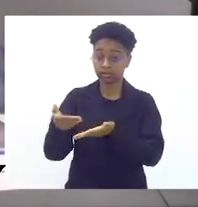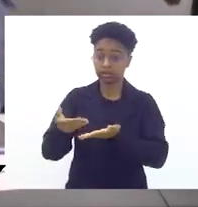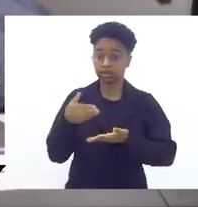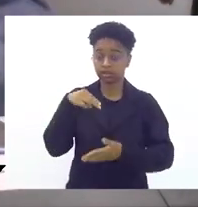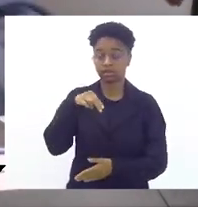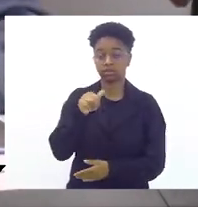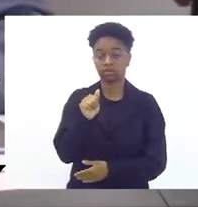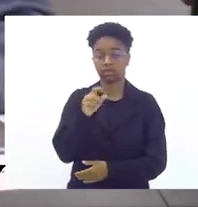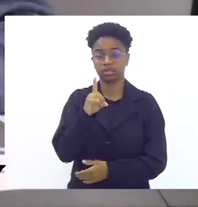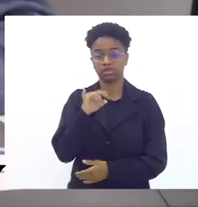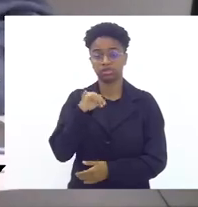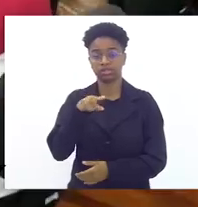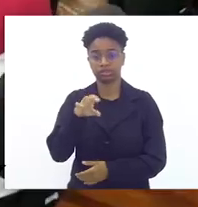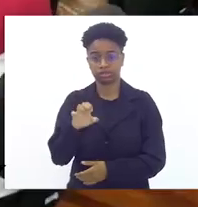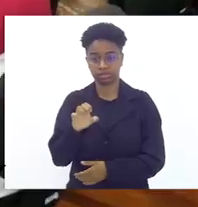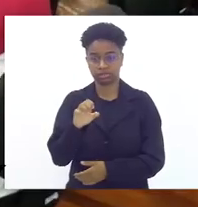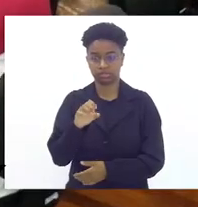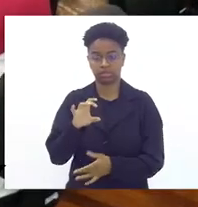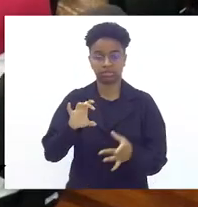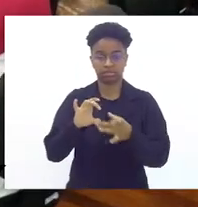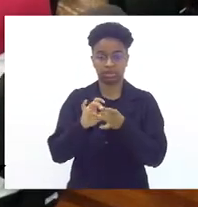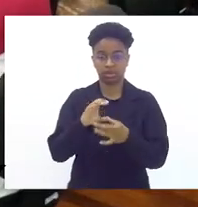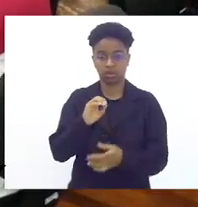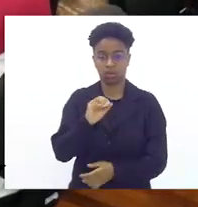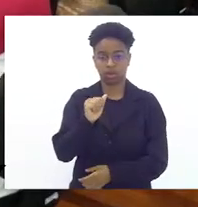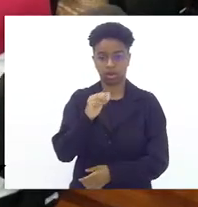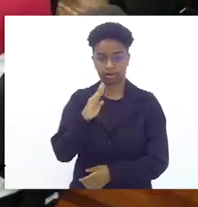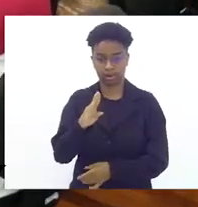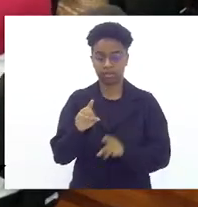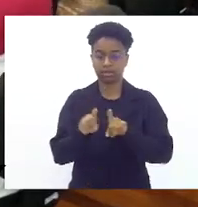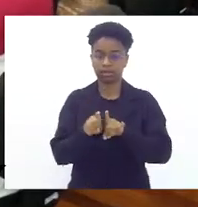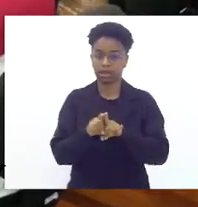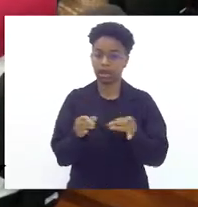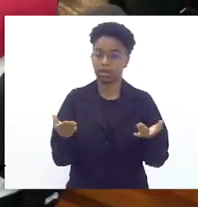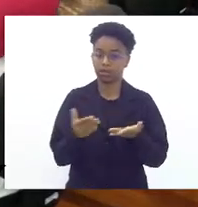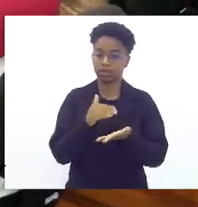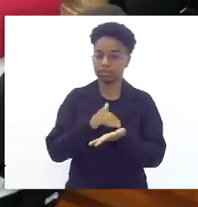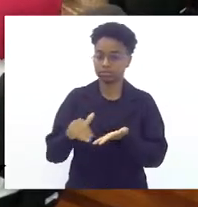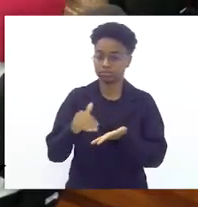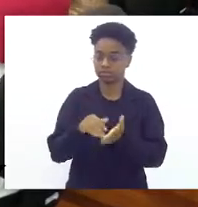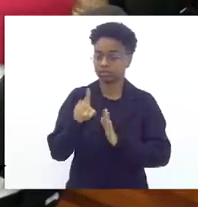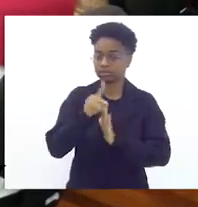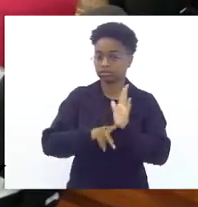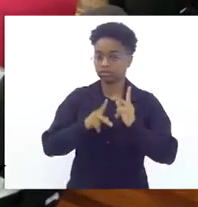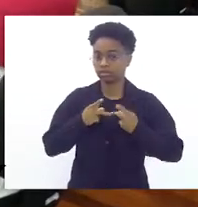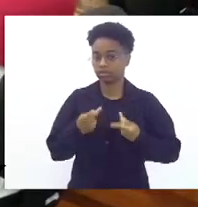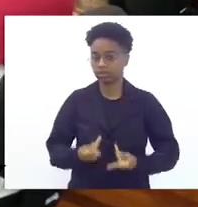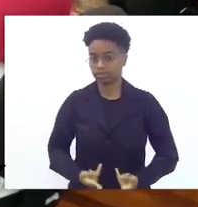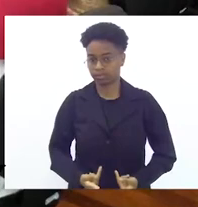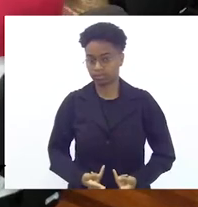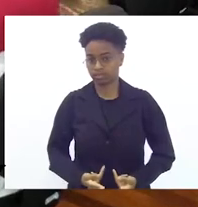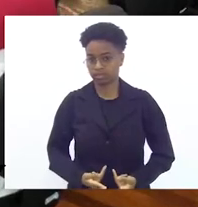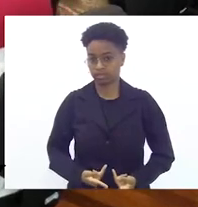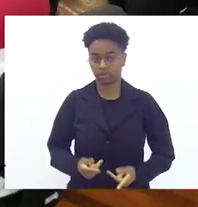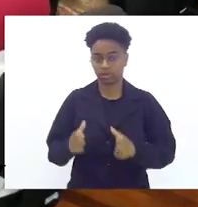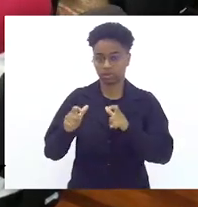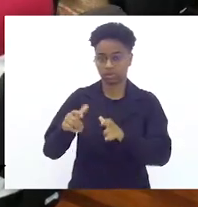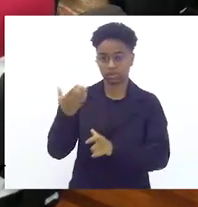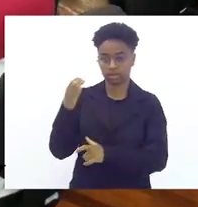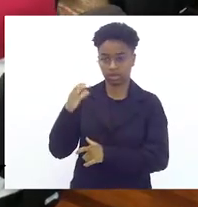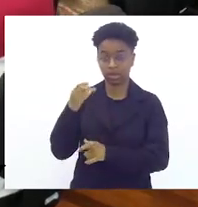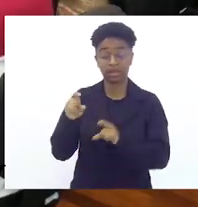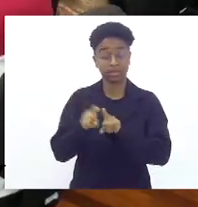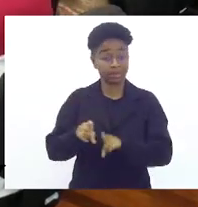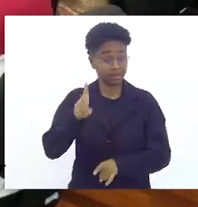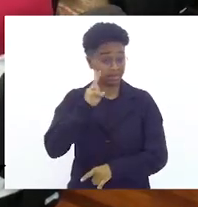a Nadine Borges que é da OAB e é atual é secretária Direitos Humanos de Niterói lembrando